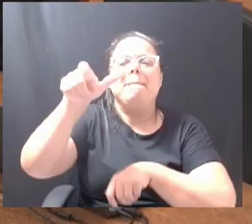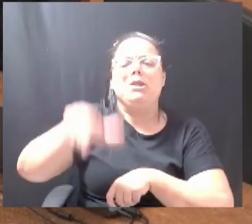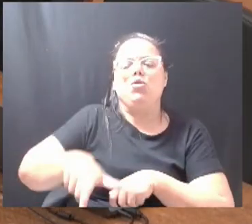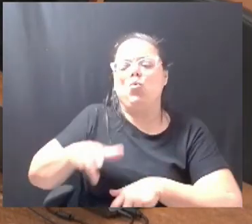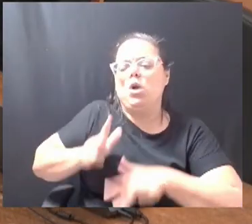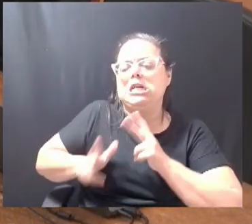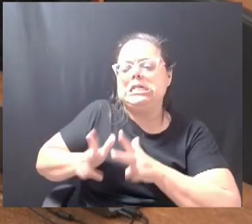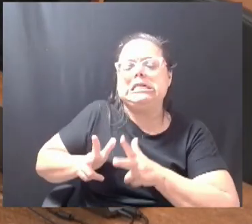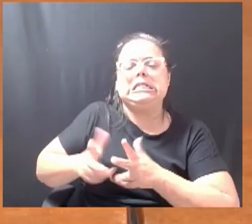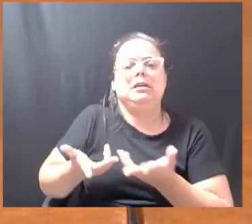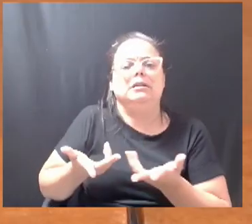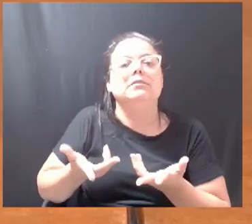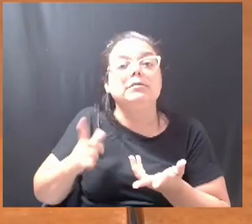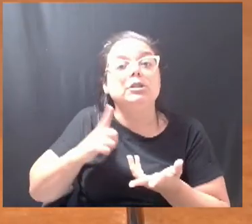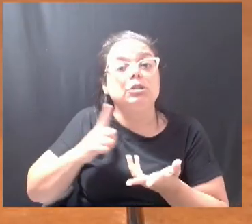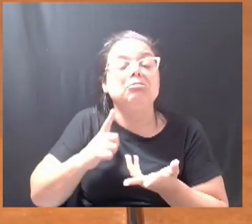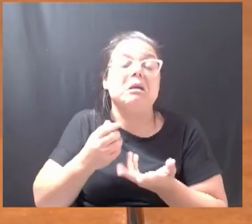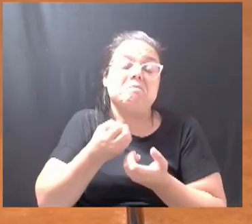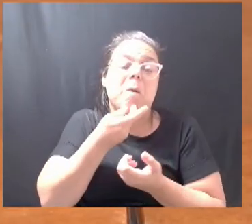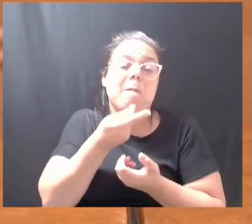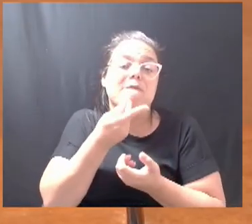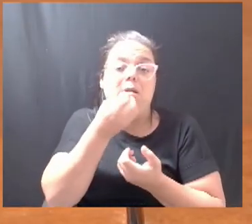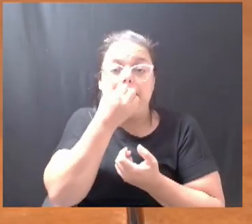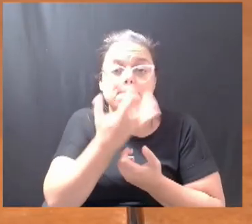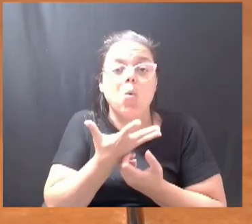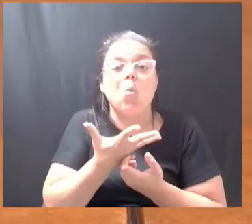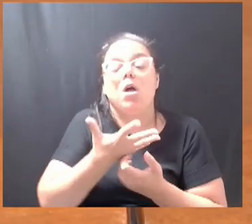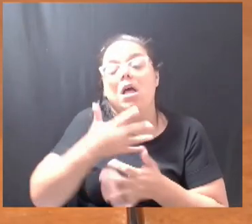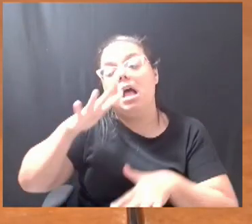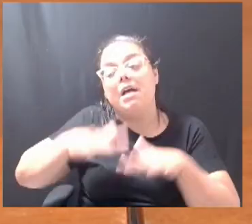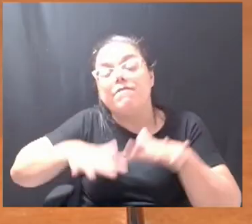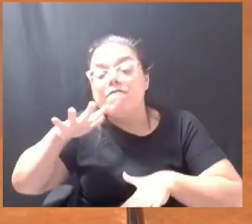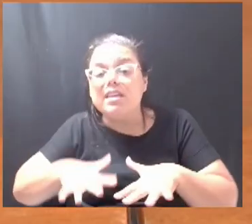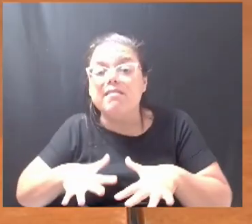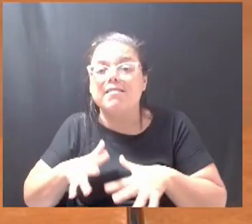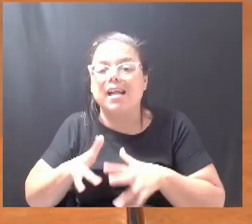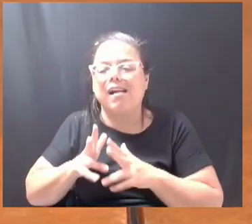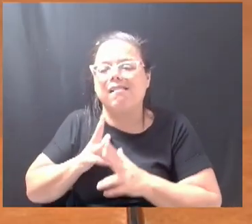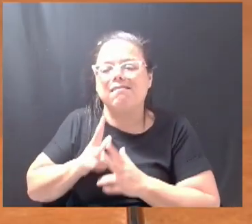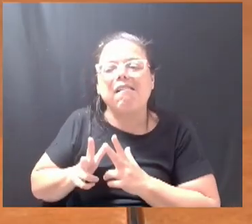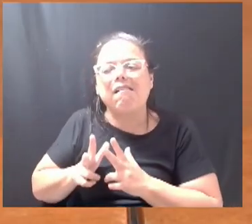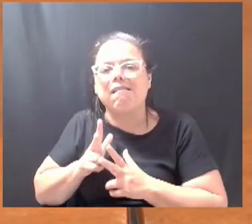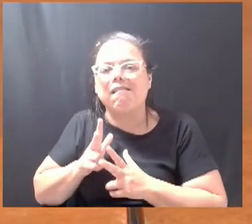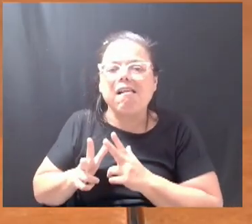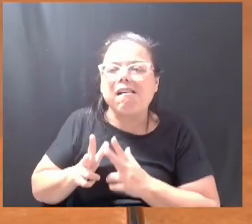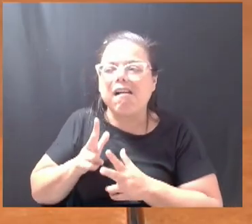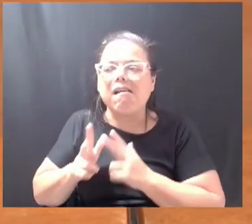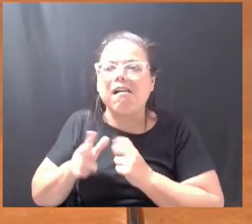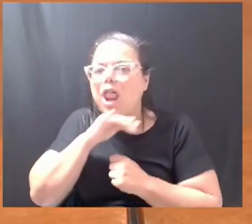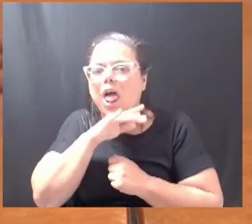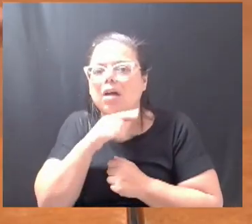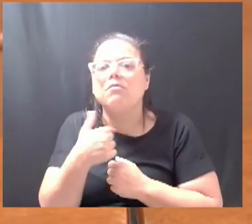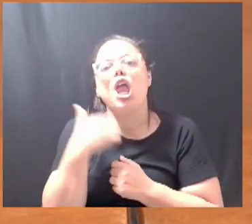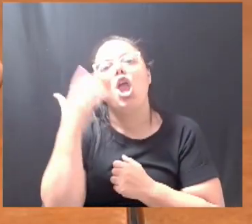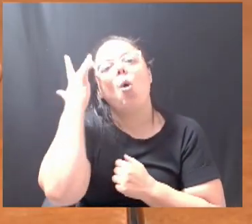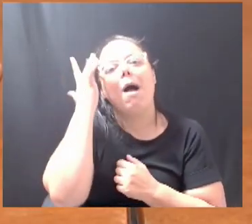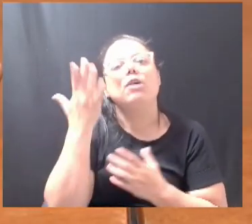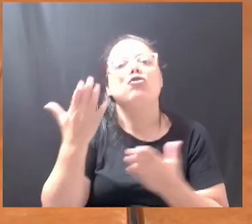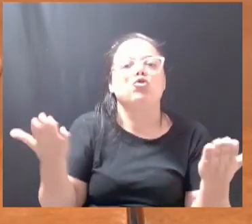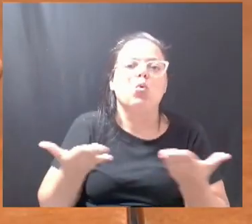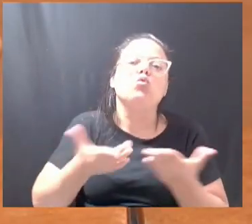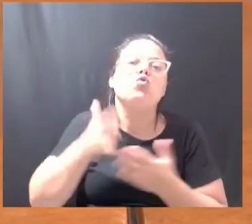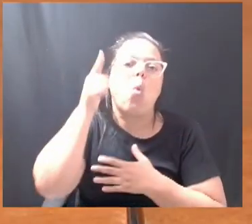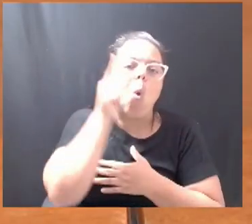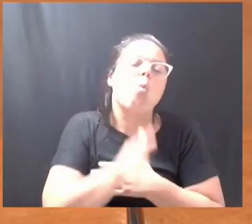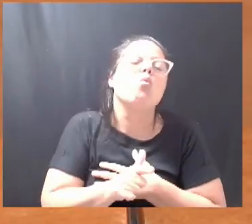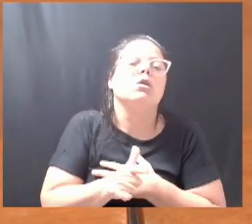fluência melhor, momentos que você tem uma fluência não tão boa. Acho que hoje eu até consigo manter uma estabilidade maior de